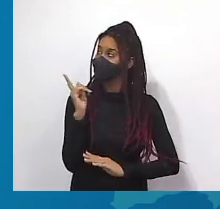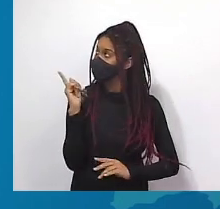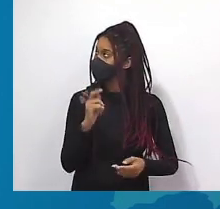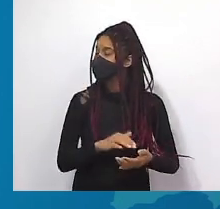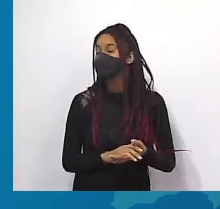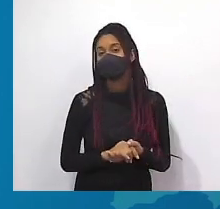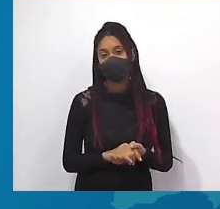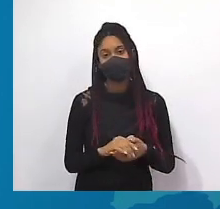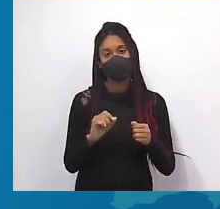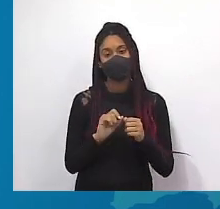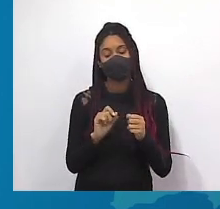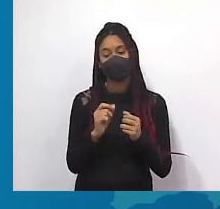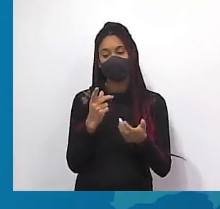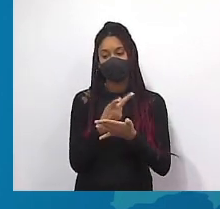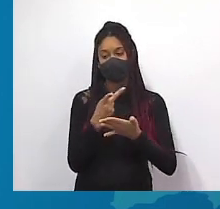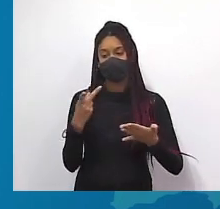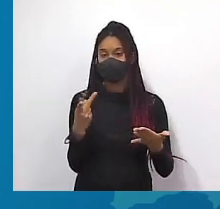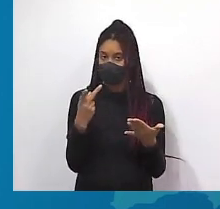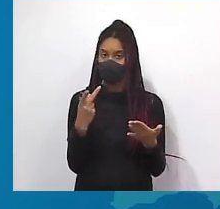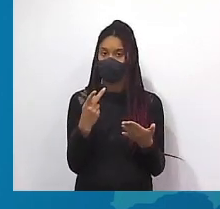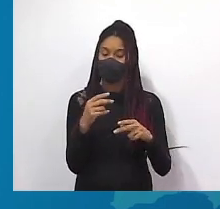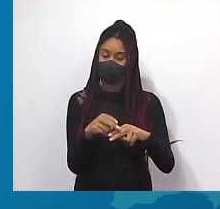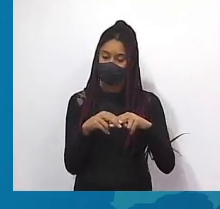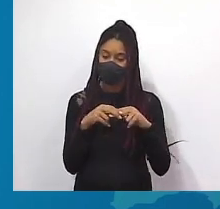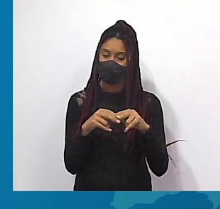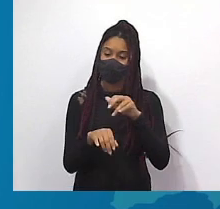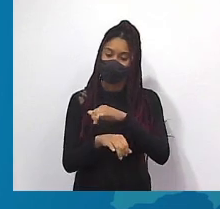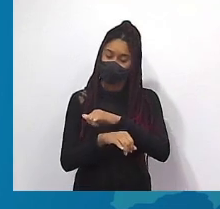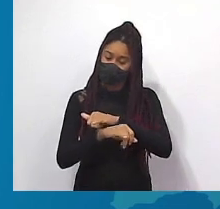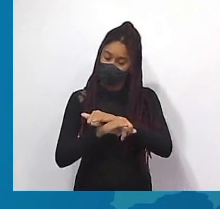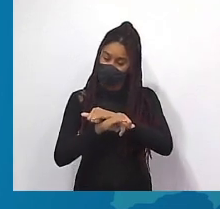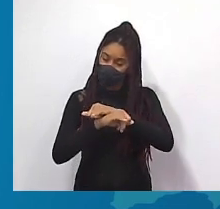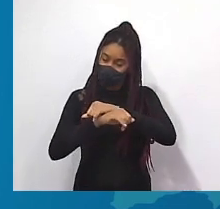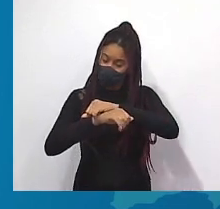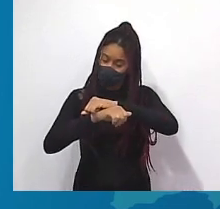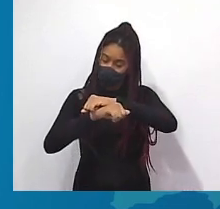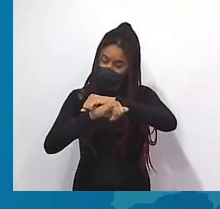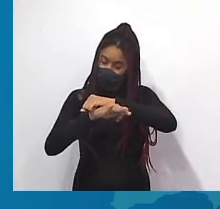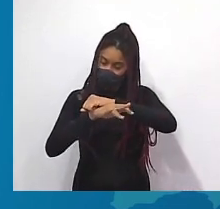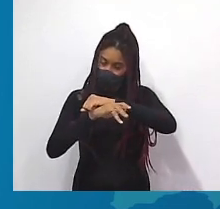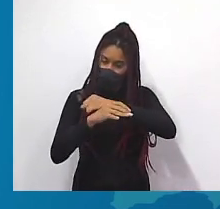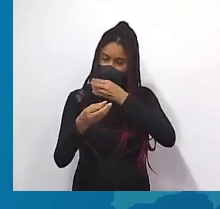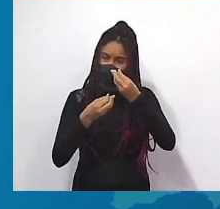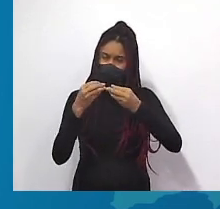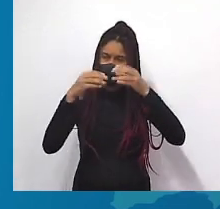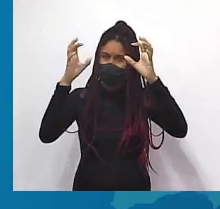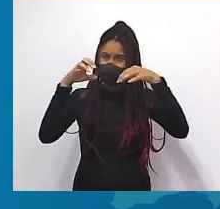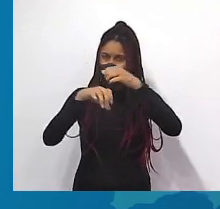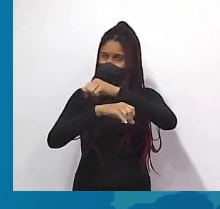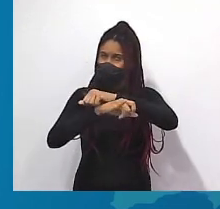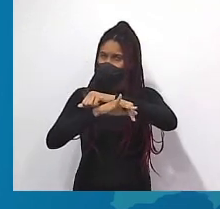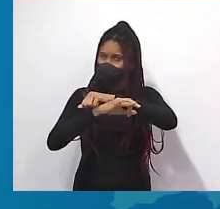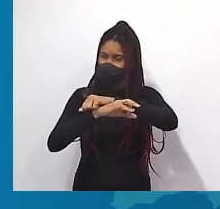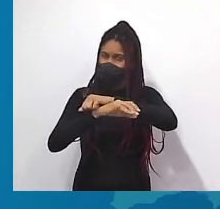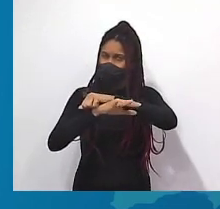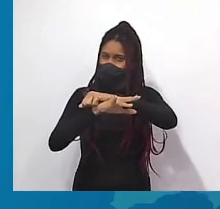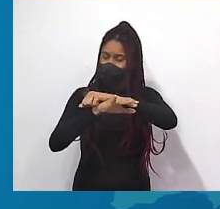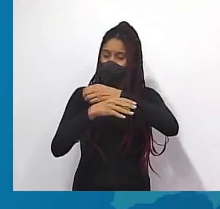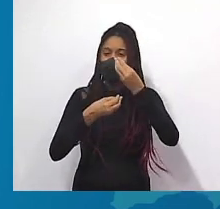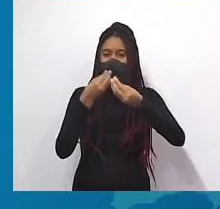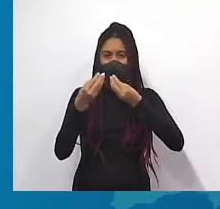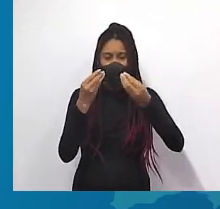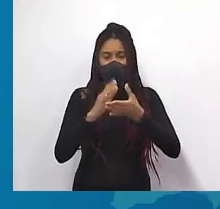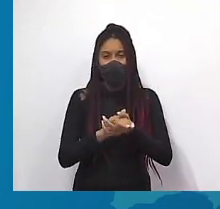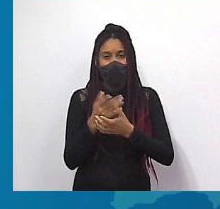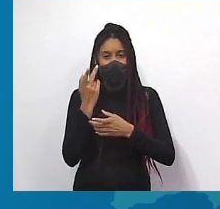né, consequência da ação dos ácidos. Mas como assim chove ácido? Literalmente. Geralmente não